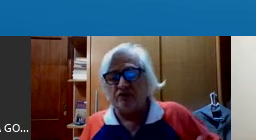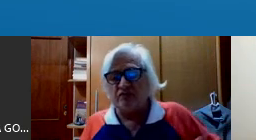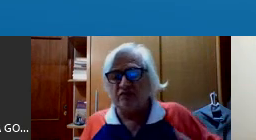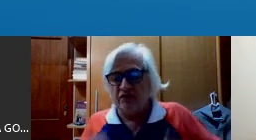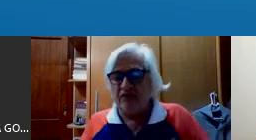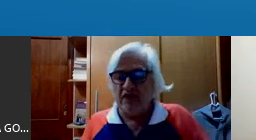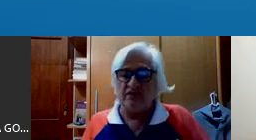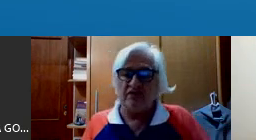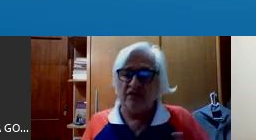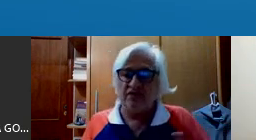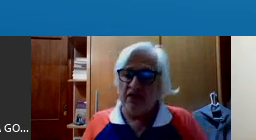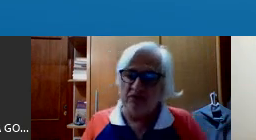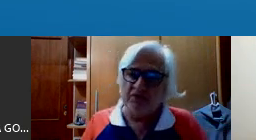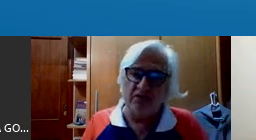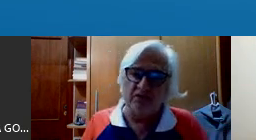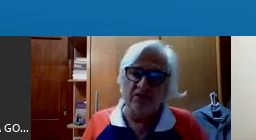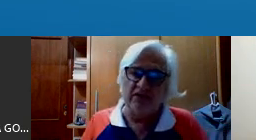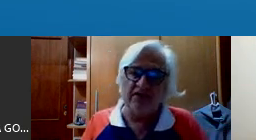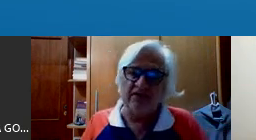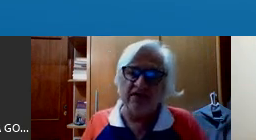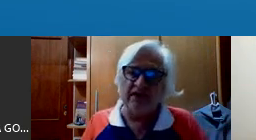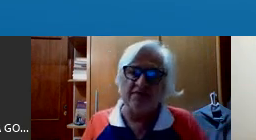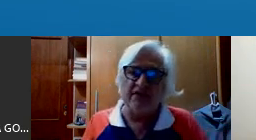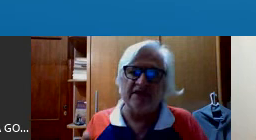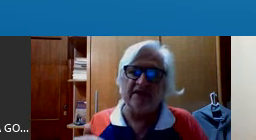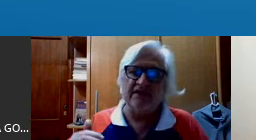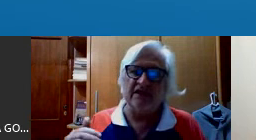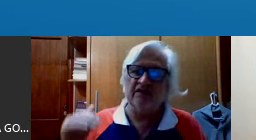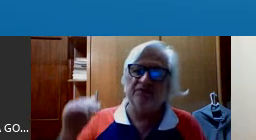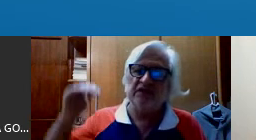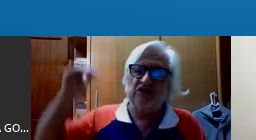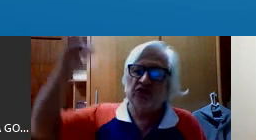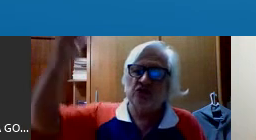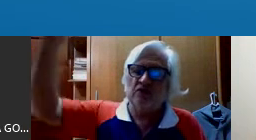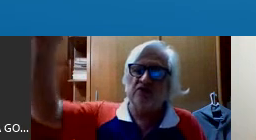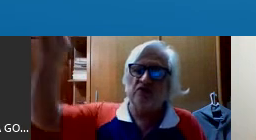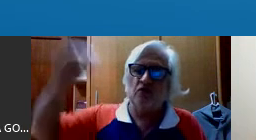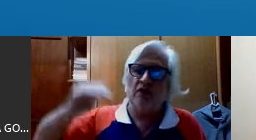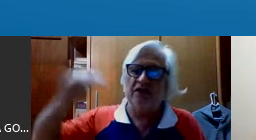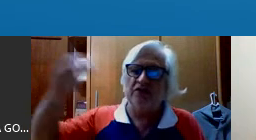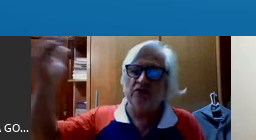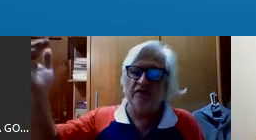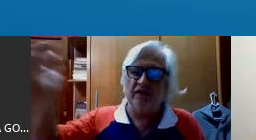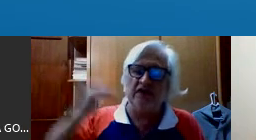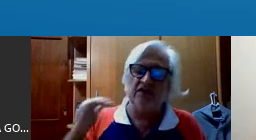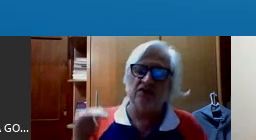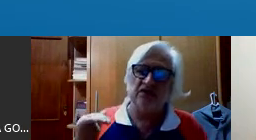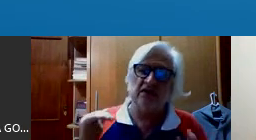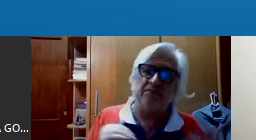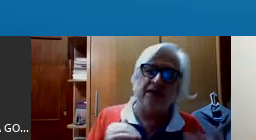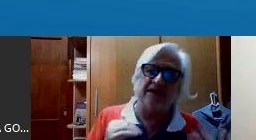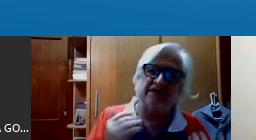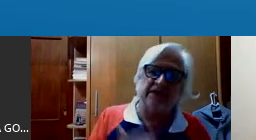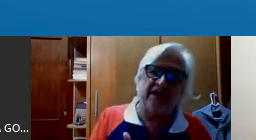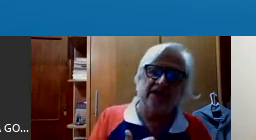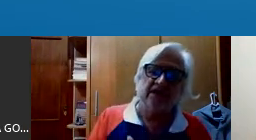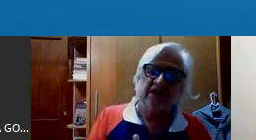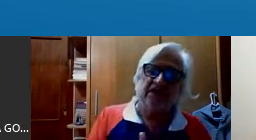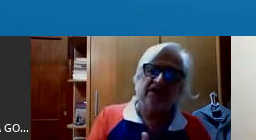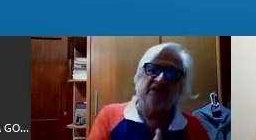dois aços diferentes, que têm o mesmo módulo de elasticidade, mas eles têm tensões de escoamento diferentes, ou seja, eles